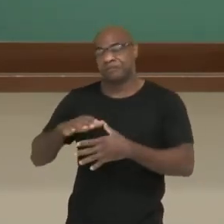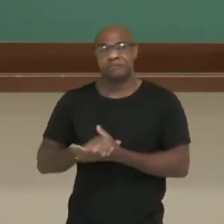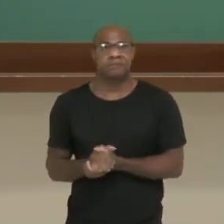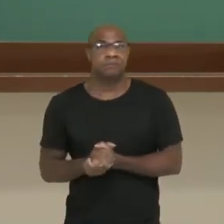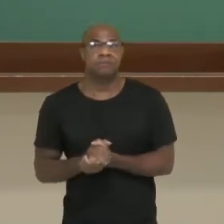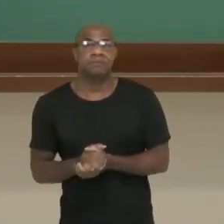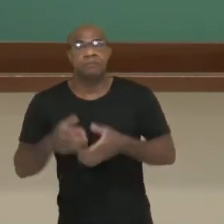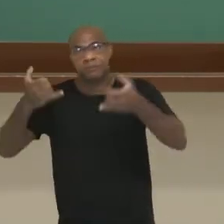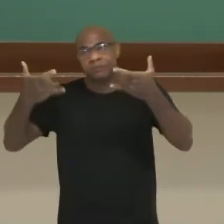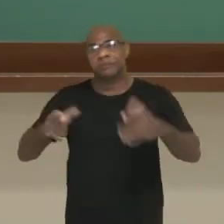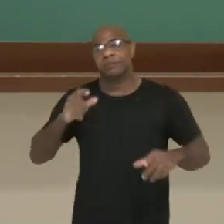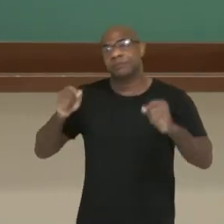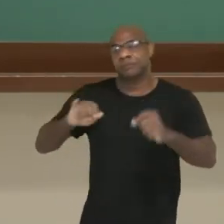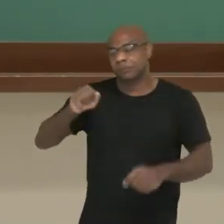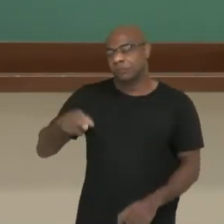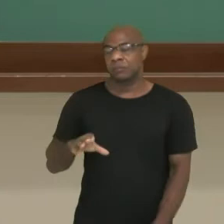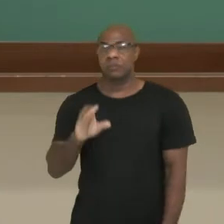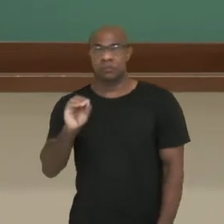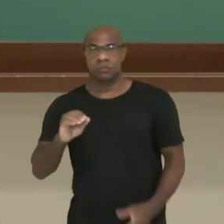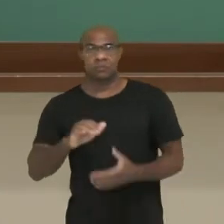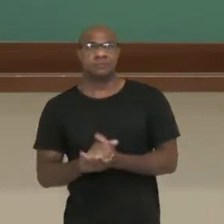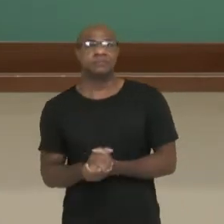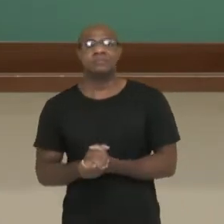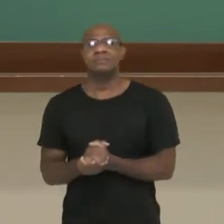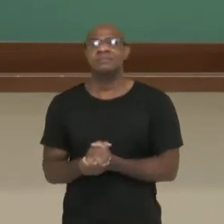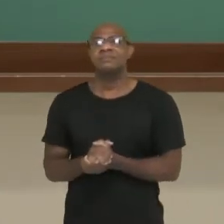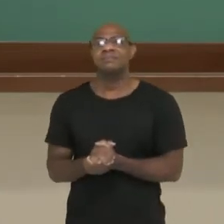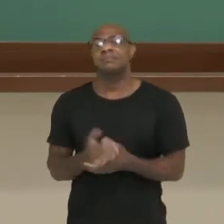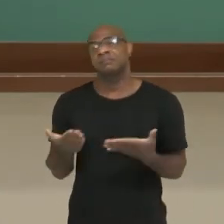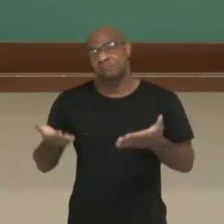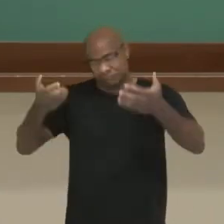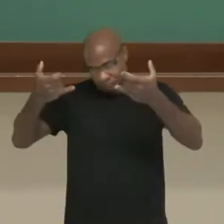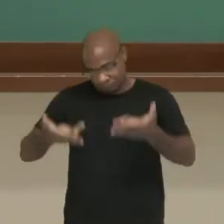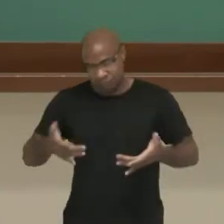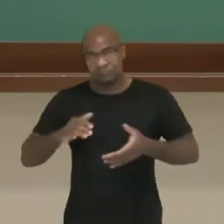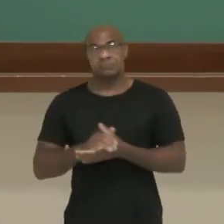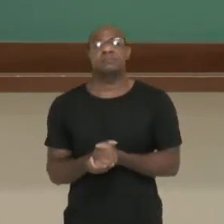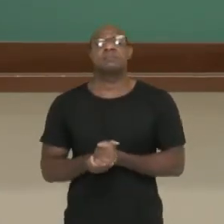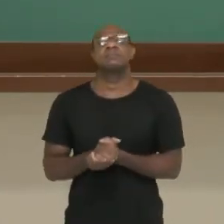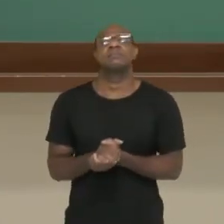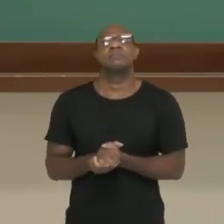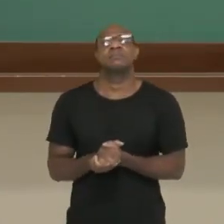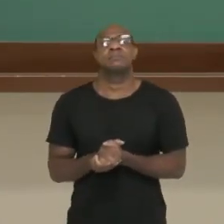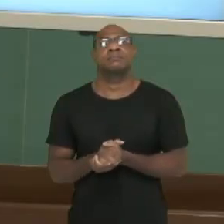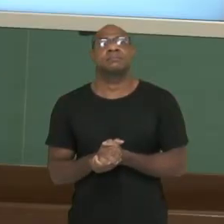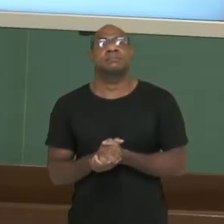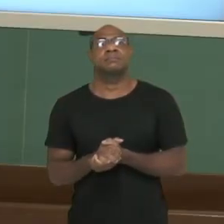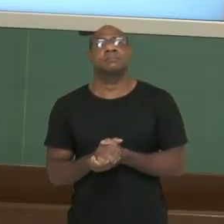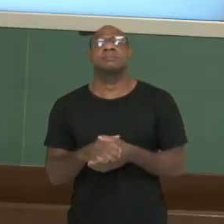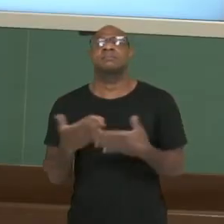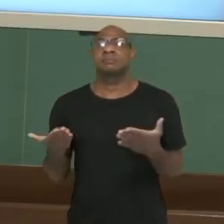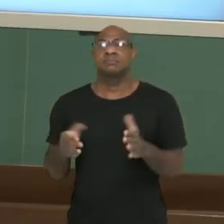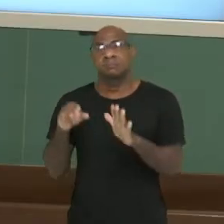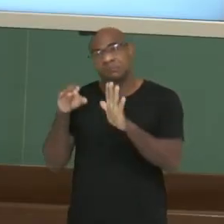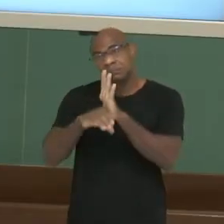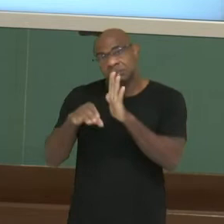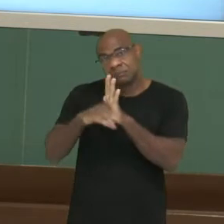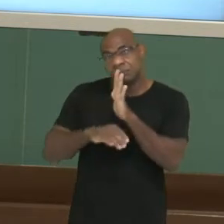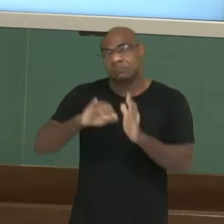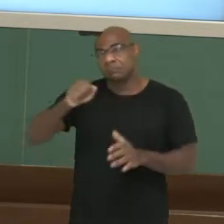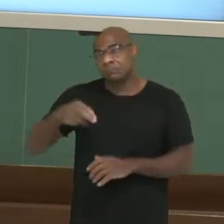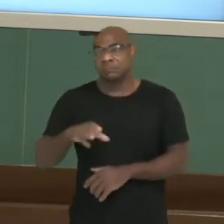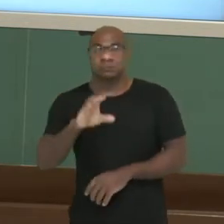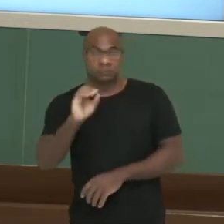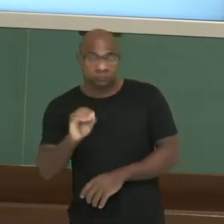Vamos trabalhar juro composto? Vamos sim, sem reclamar. Bem fácil, ok? Vamos lá. Conceituar juros compostos, já